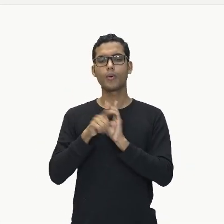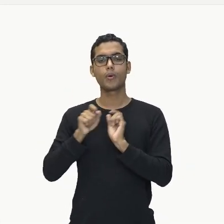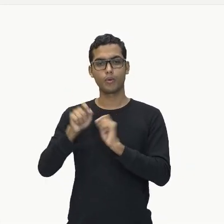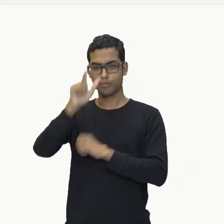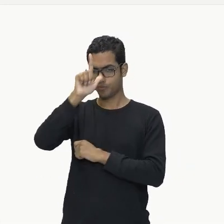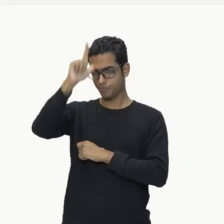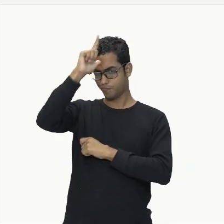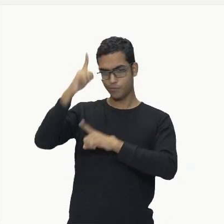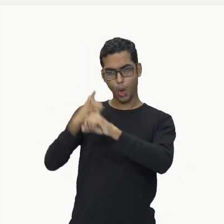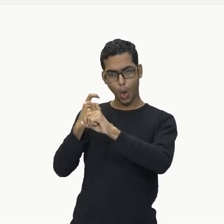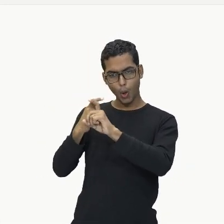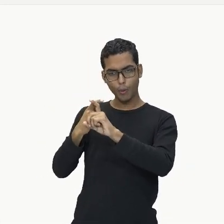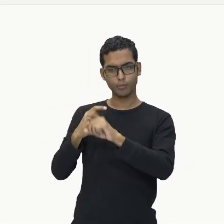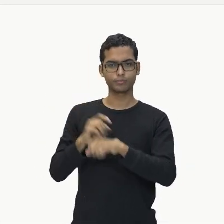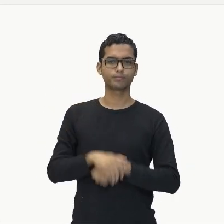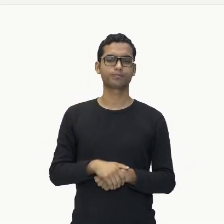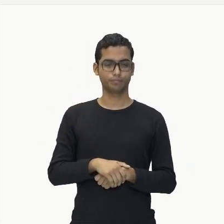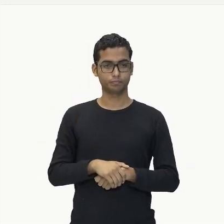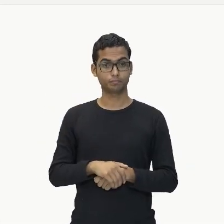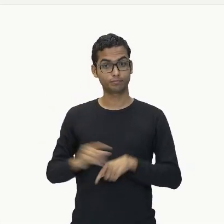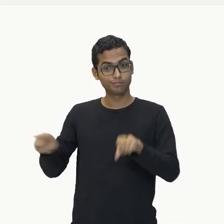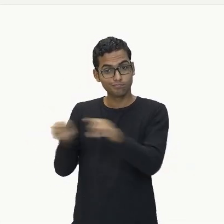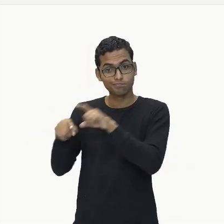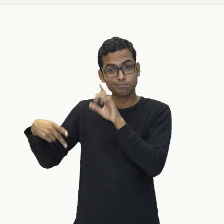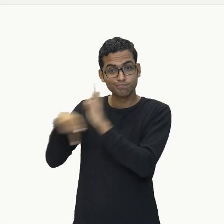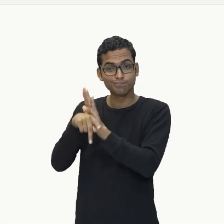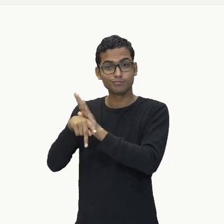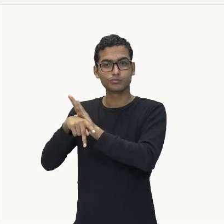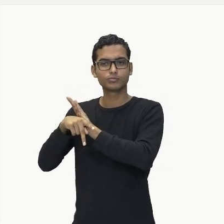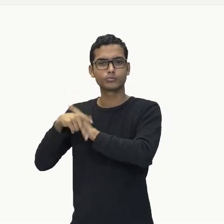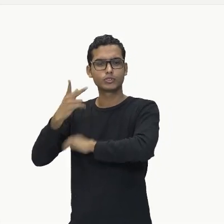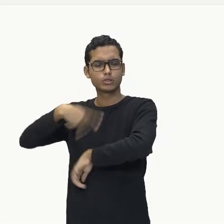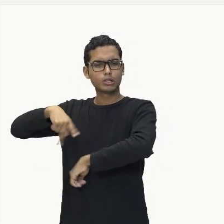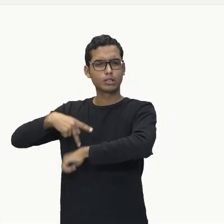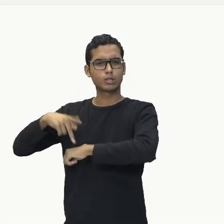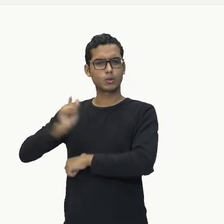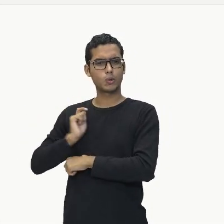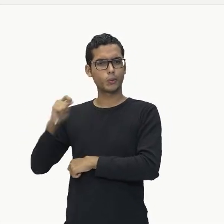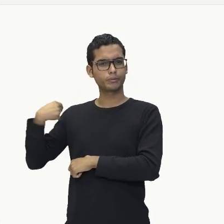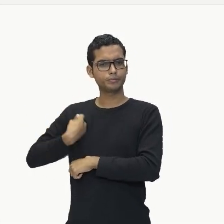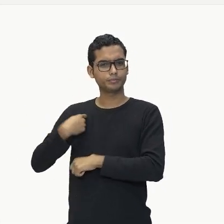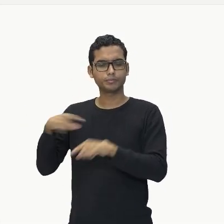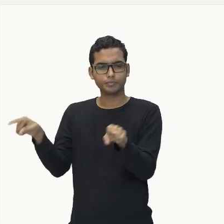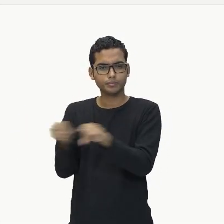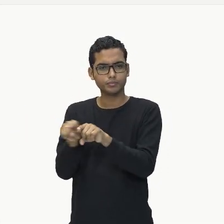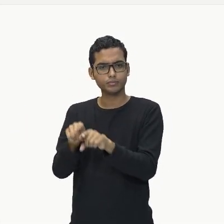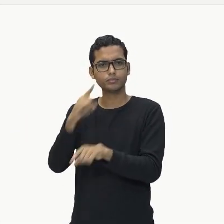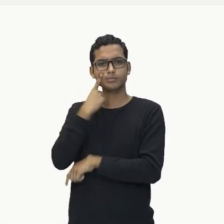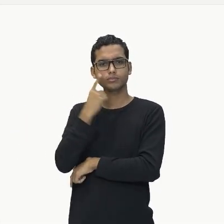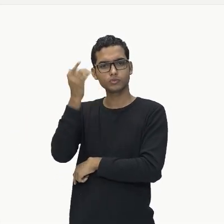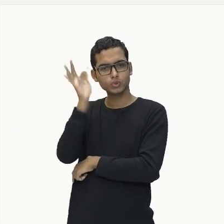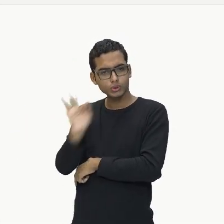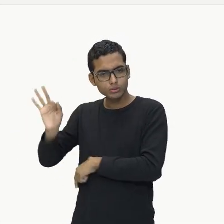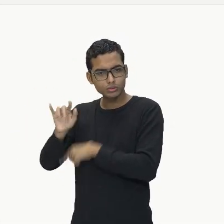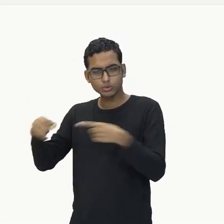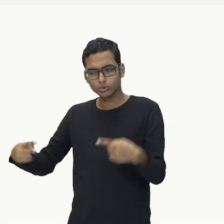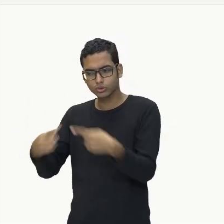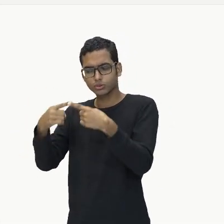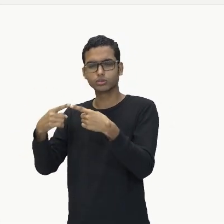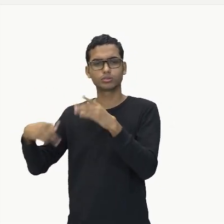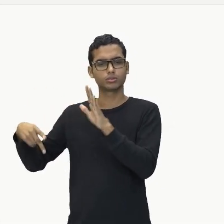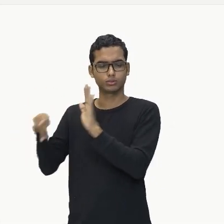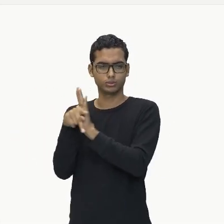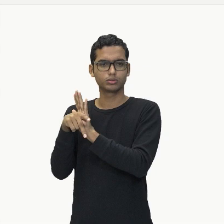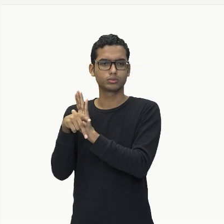momento. Inclusive, a própria Espanha estava ali com o franquismo também alinhado com os nazistas.